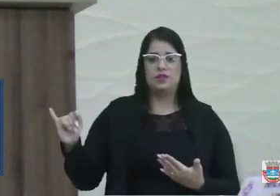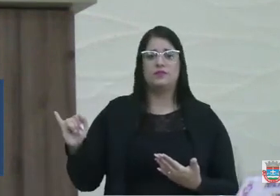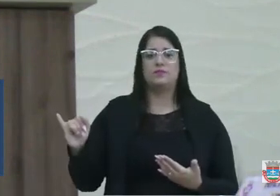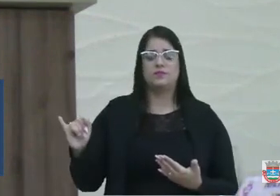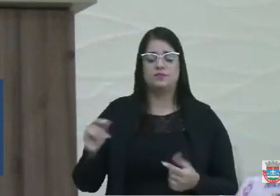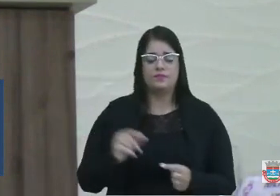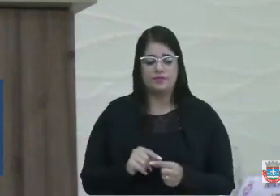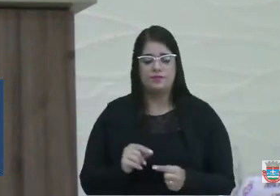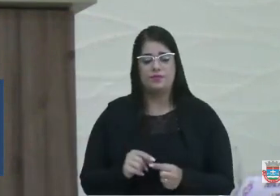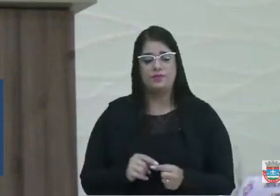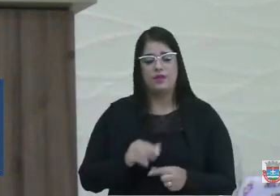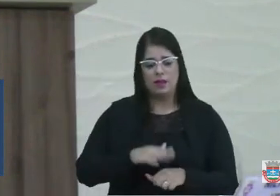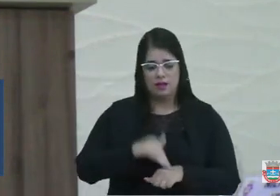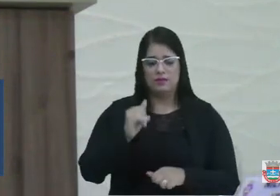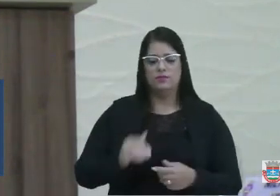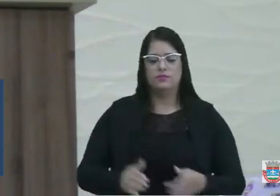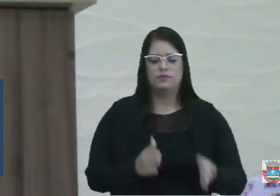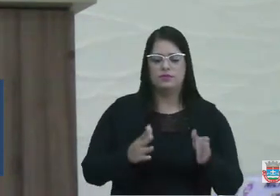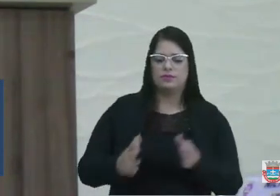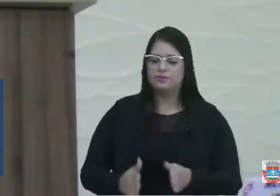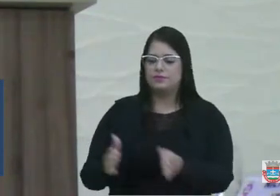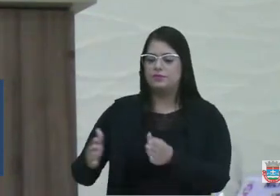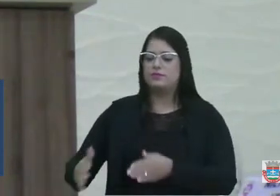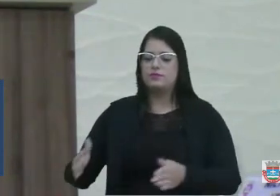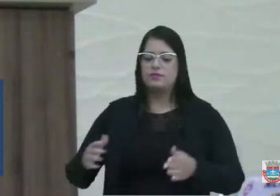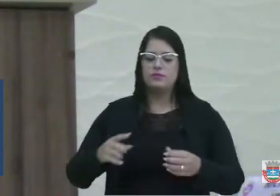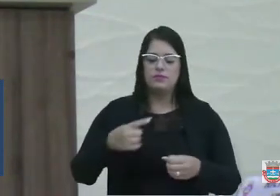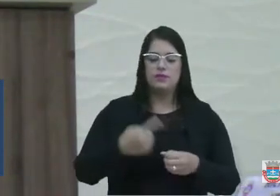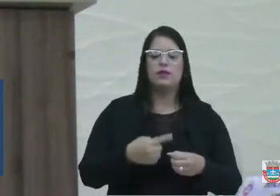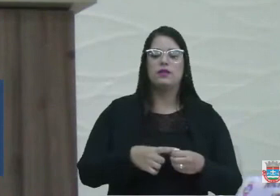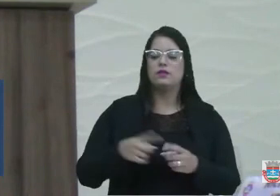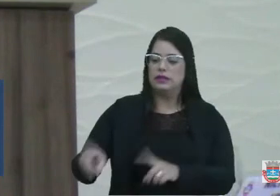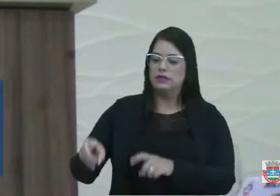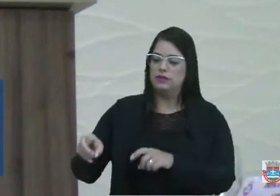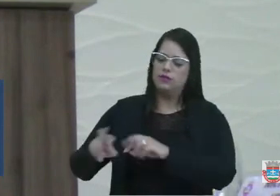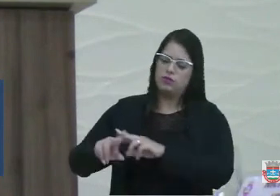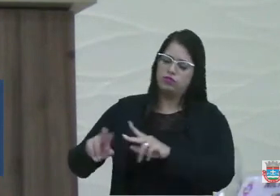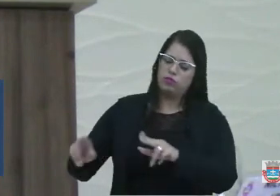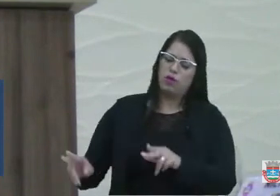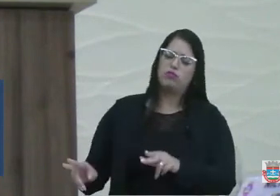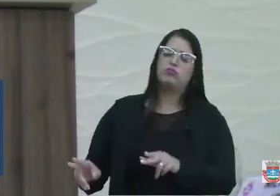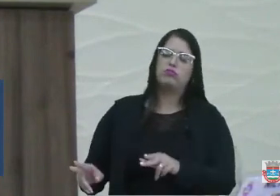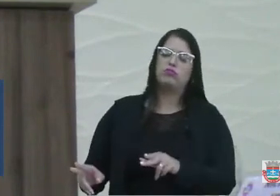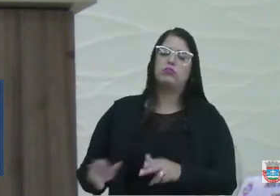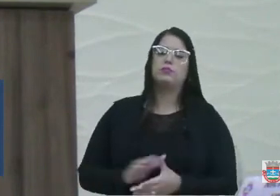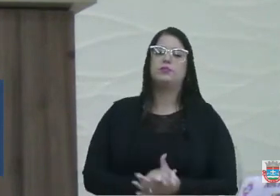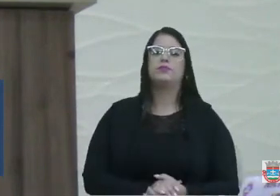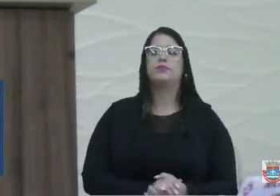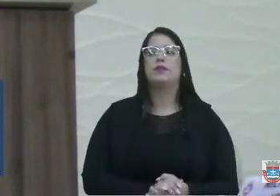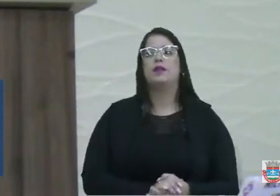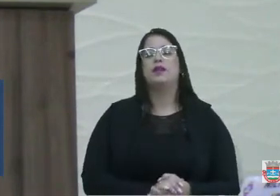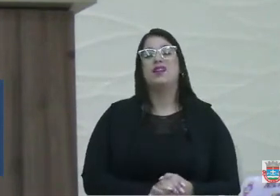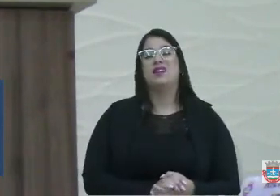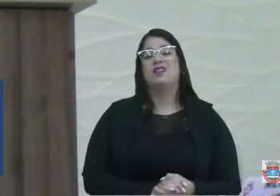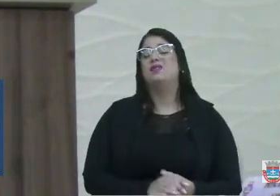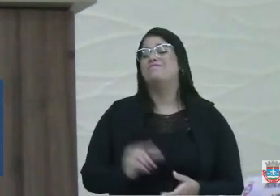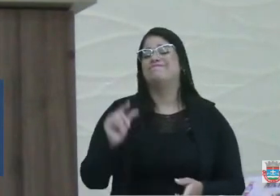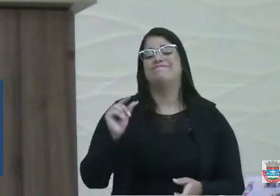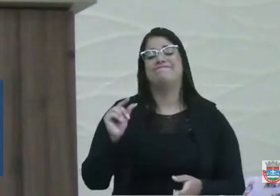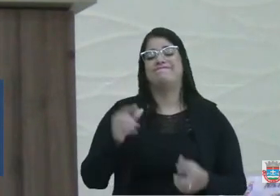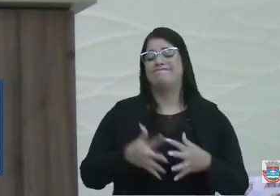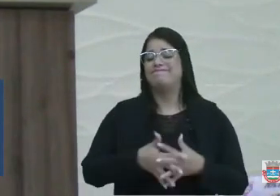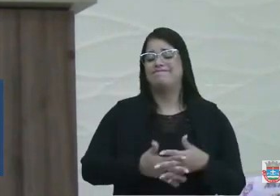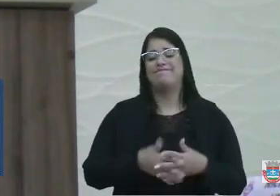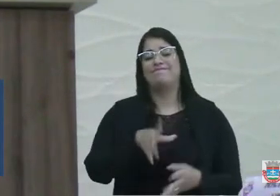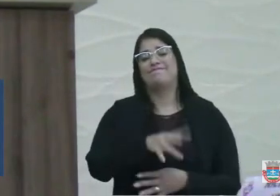fazendo as estradas e vai ser feita de todo o nosso município da zona rural. A gente sabe que é pouca máquina que tem, era para se ter